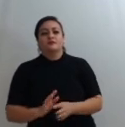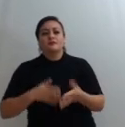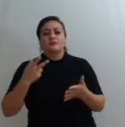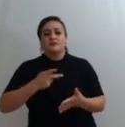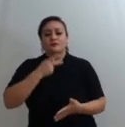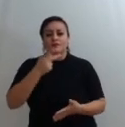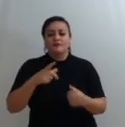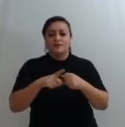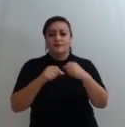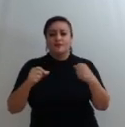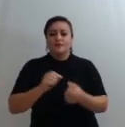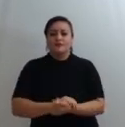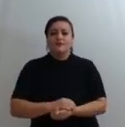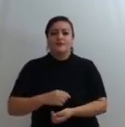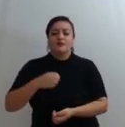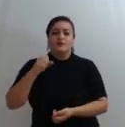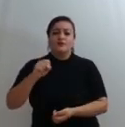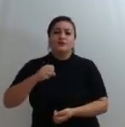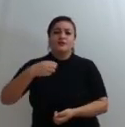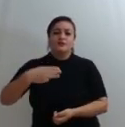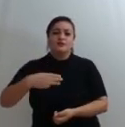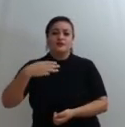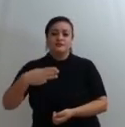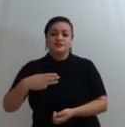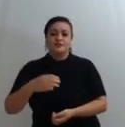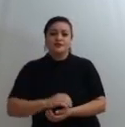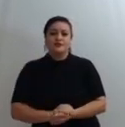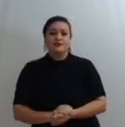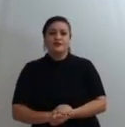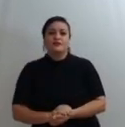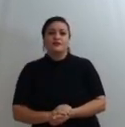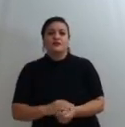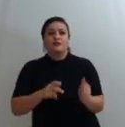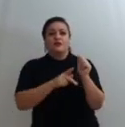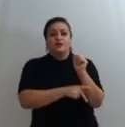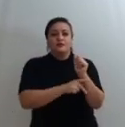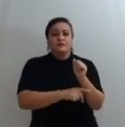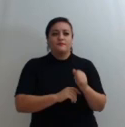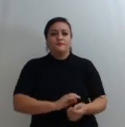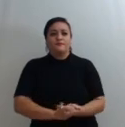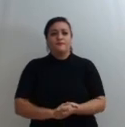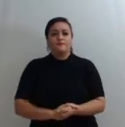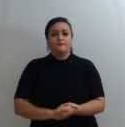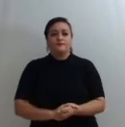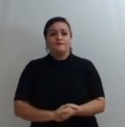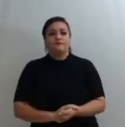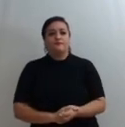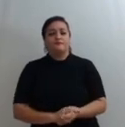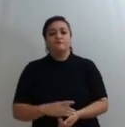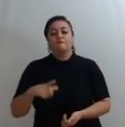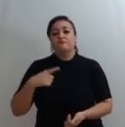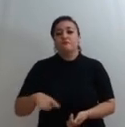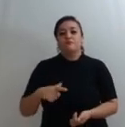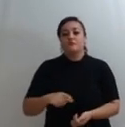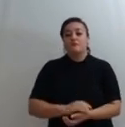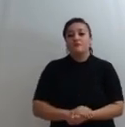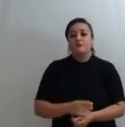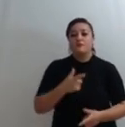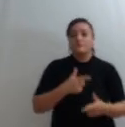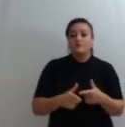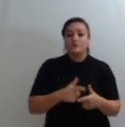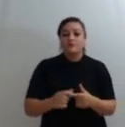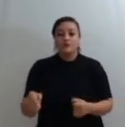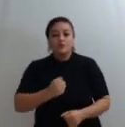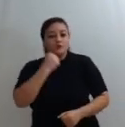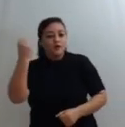artigo 83.3b do Código Penal consistente no agente não cometido falta grave nos últimos 12 meses, poderá ser